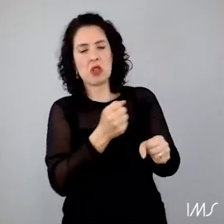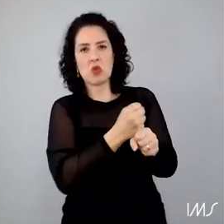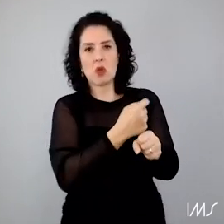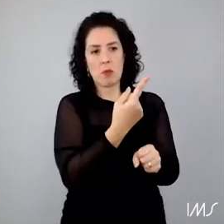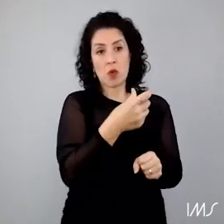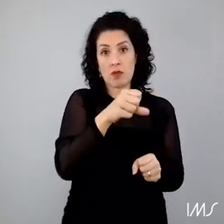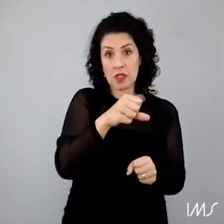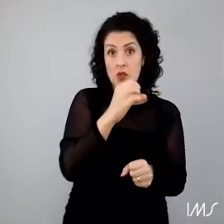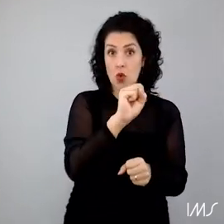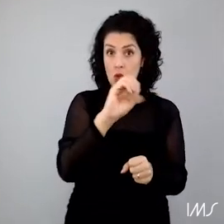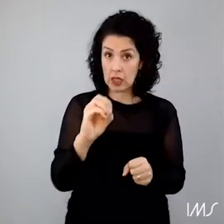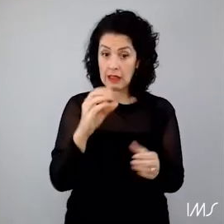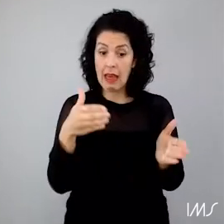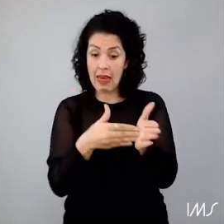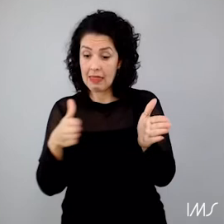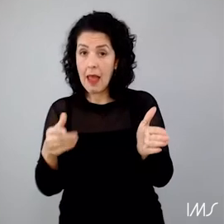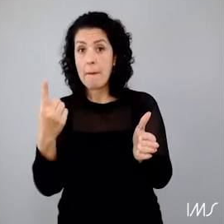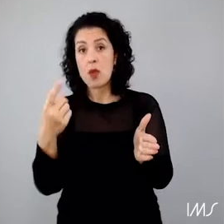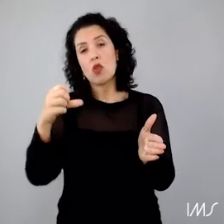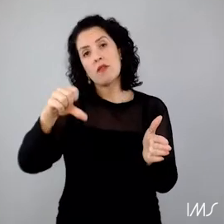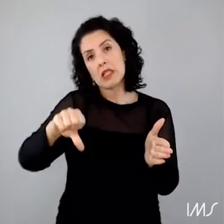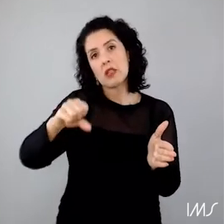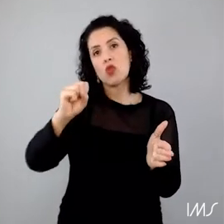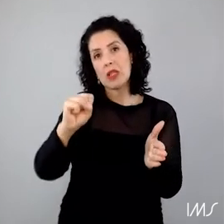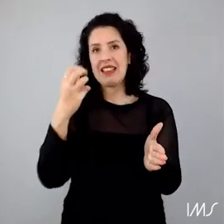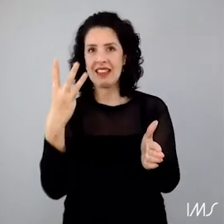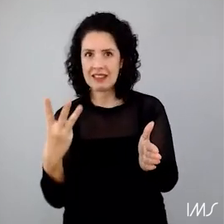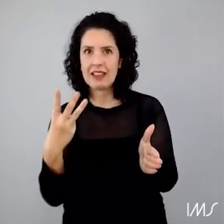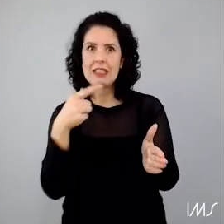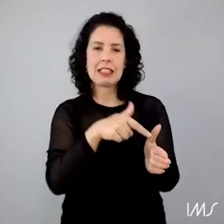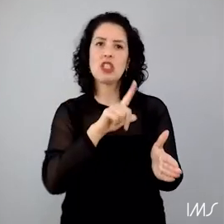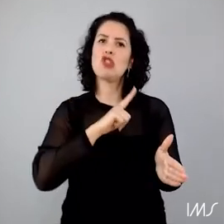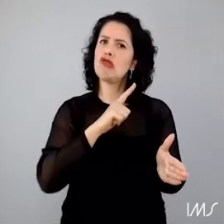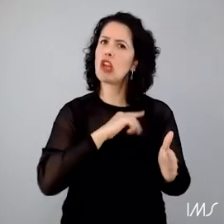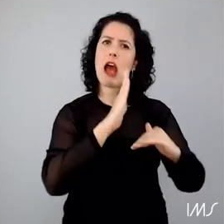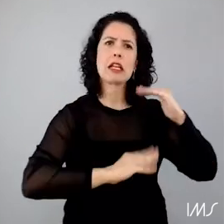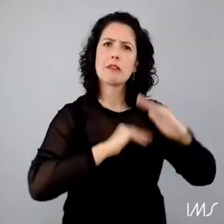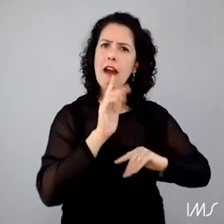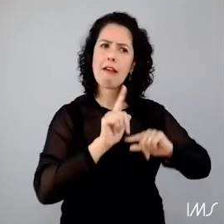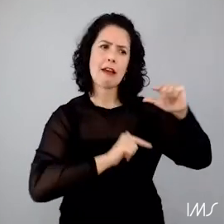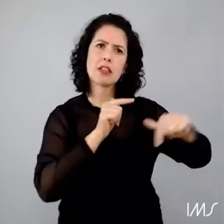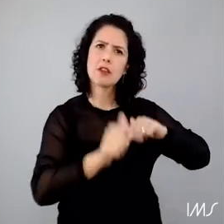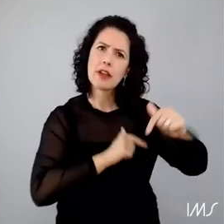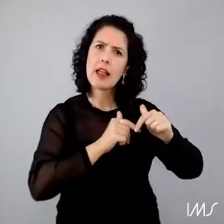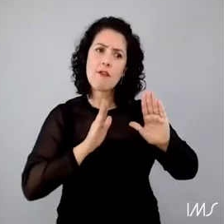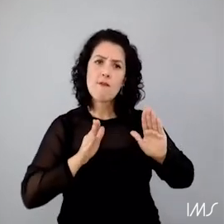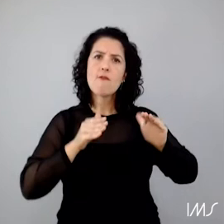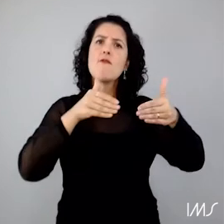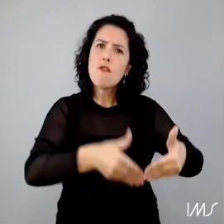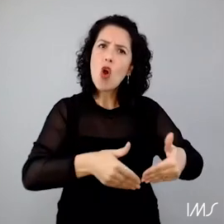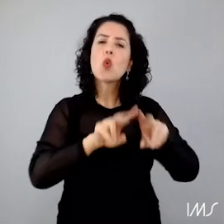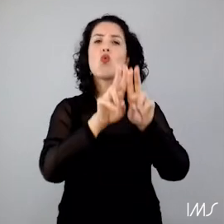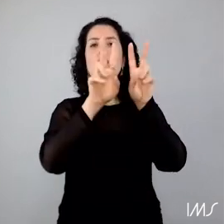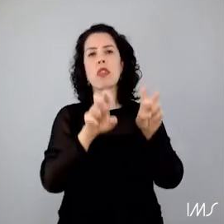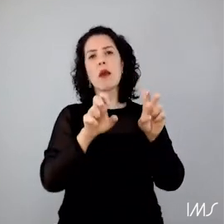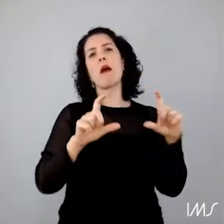e 1983, onde se verificou possivelmente uma das maiores atividades variadas e